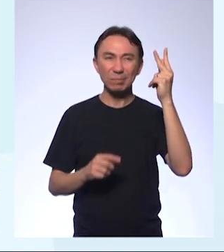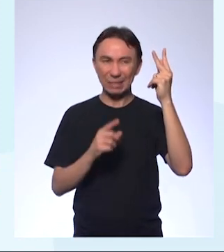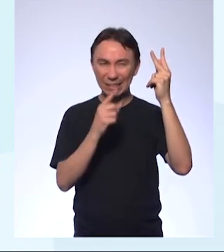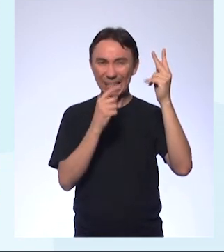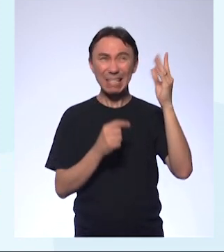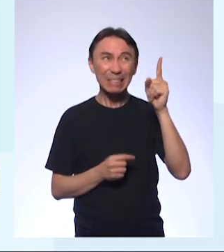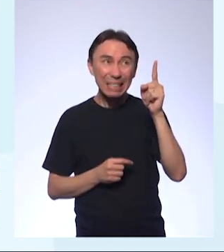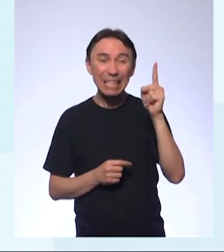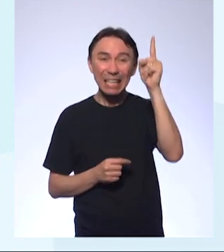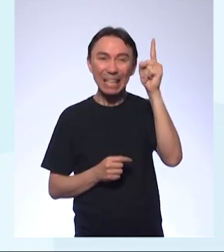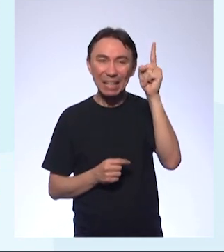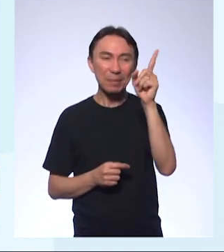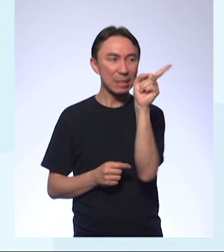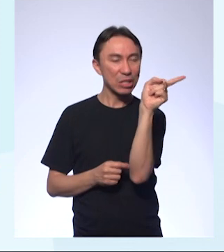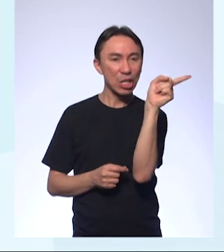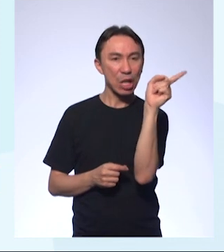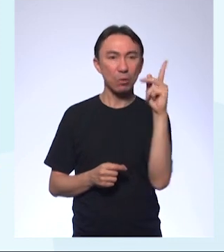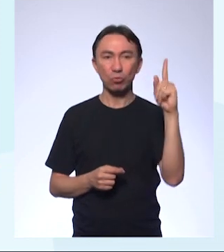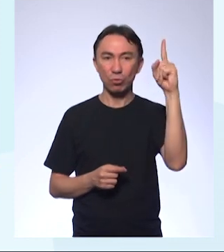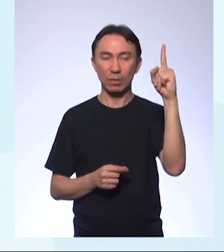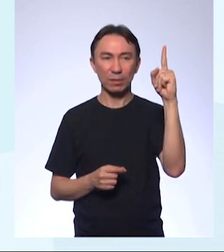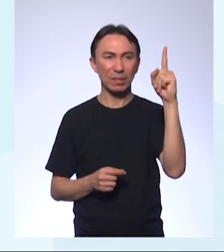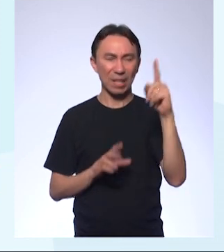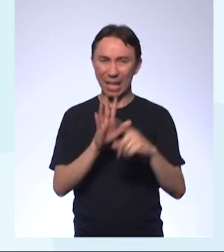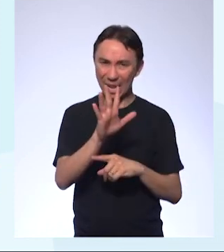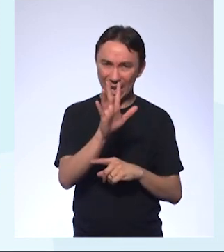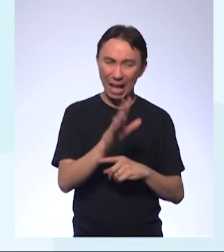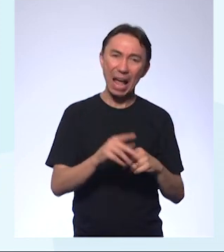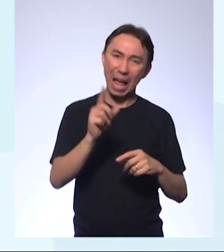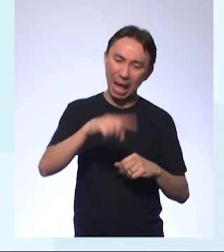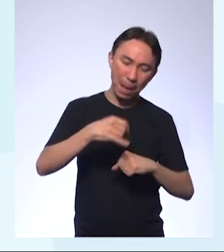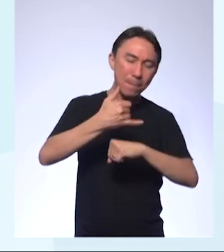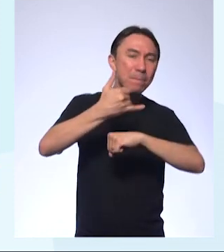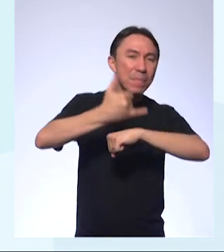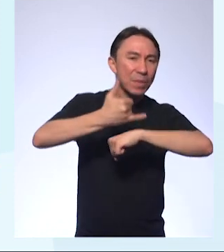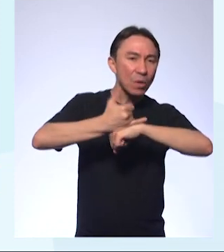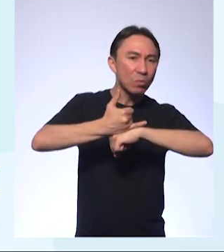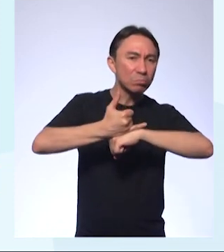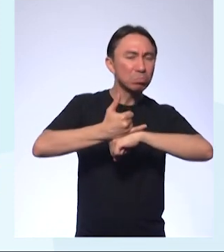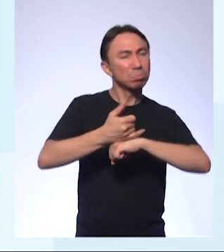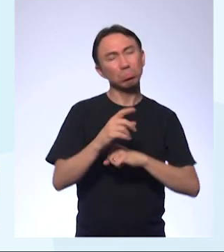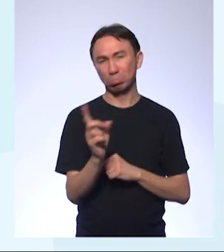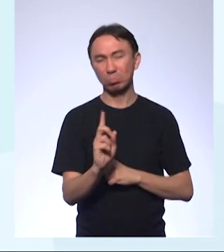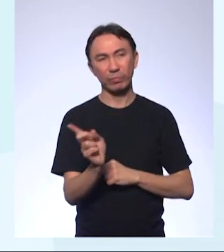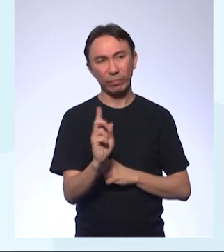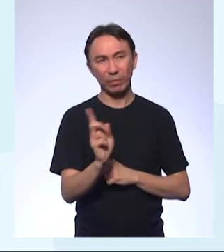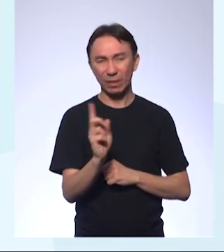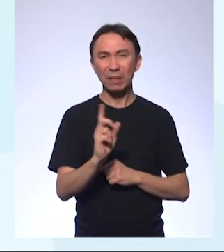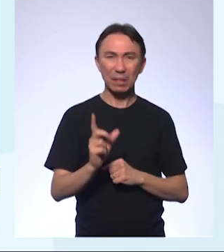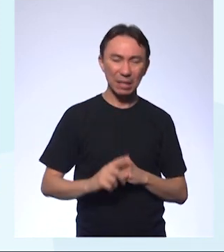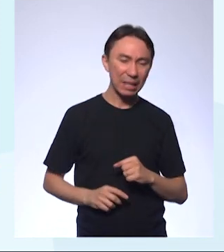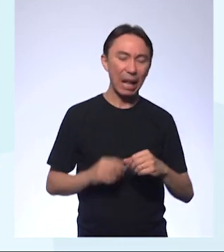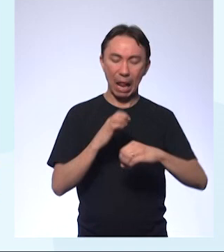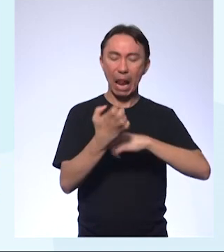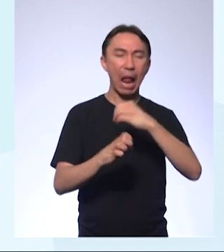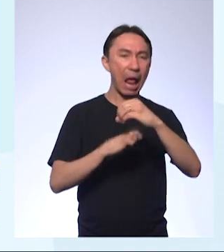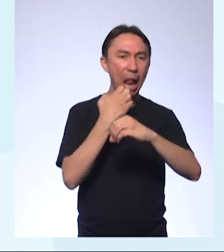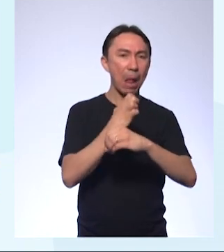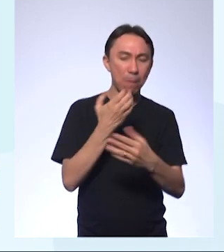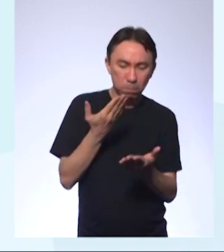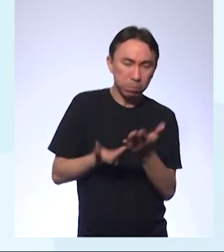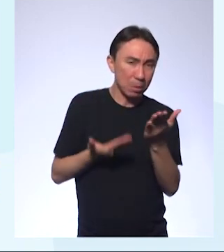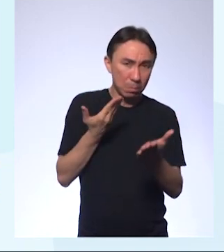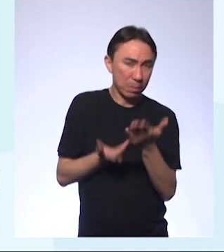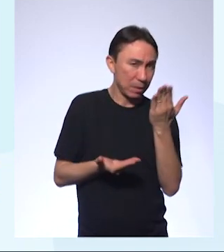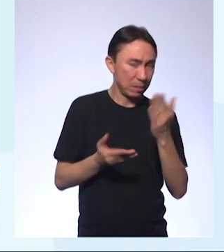1. O hidrogênio não é um metal, então ele não tem essa tendência de perder os elétrons como os demais. A